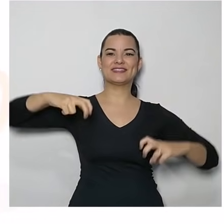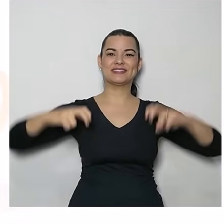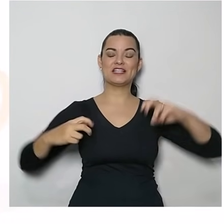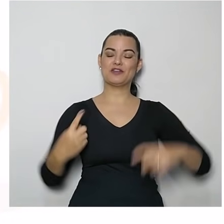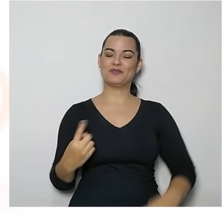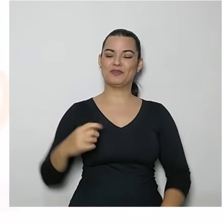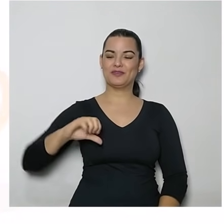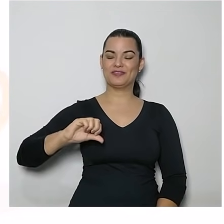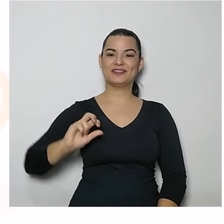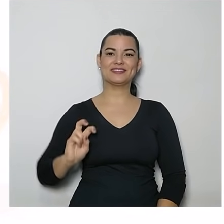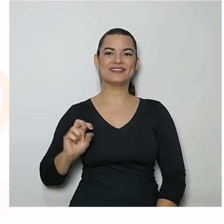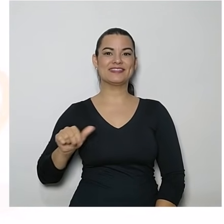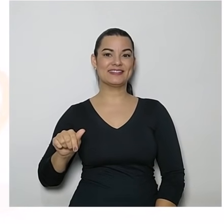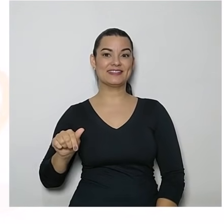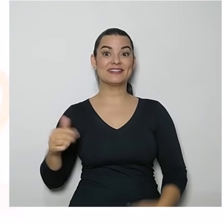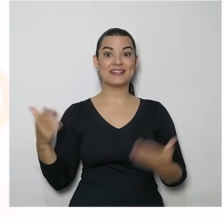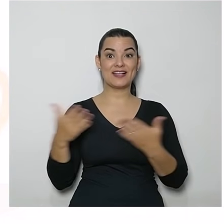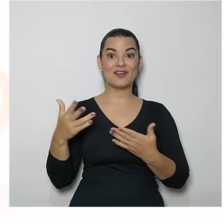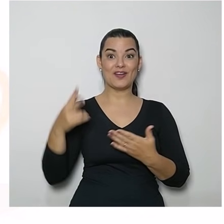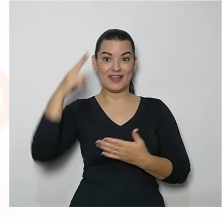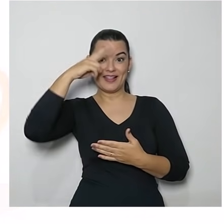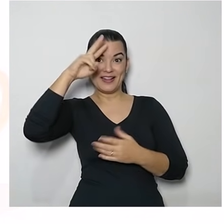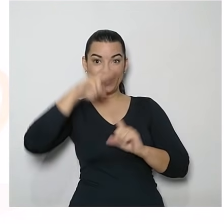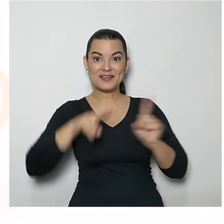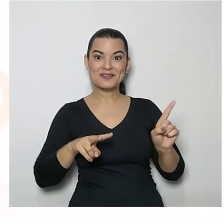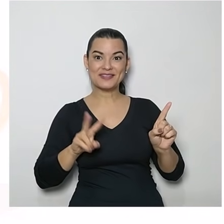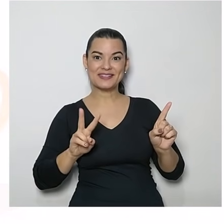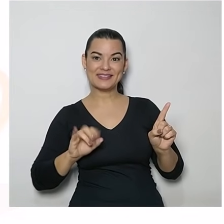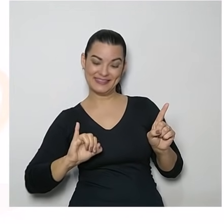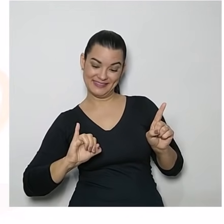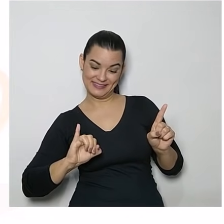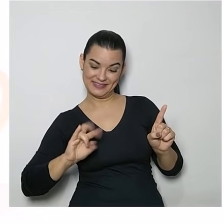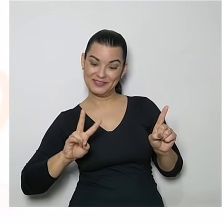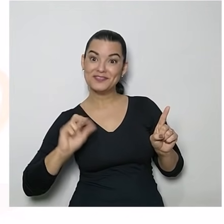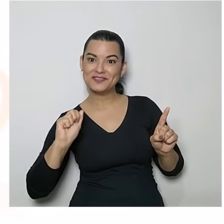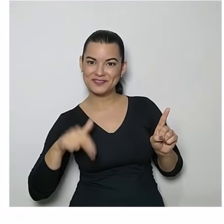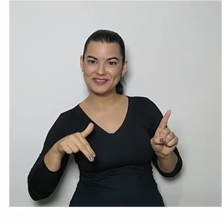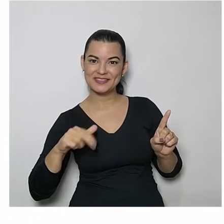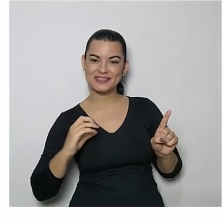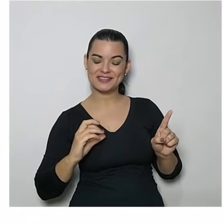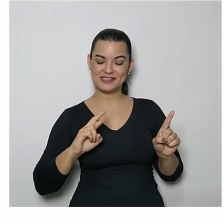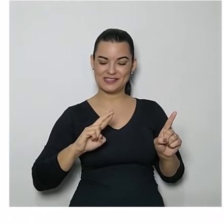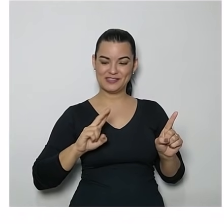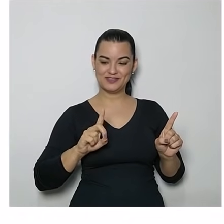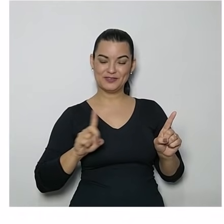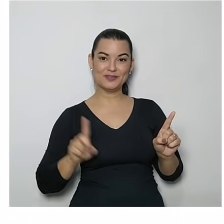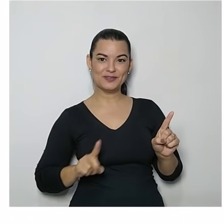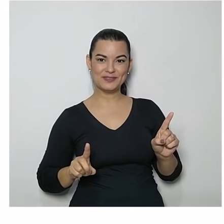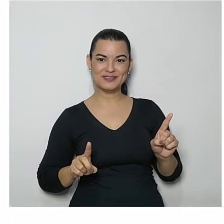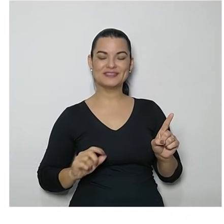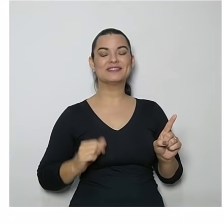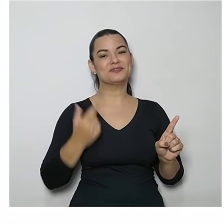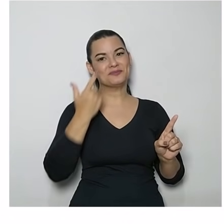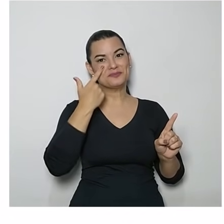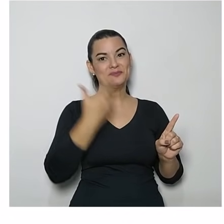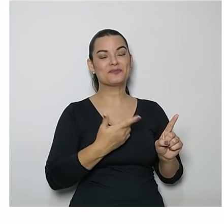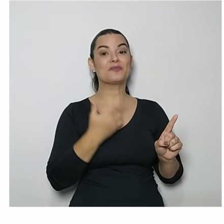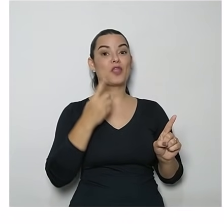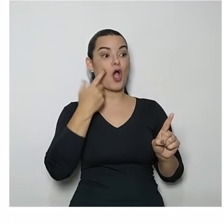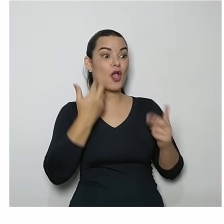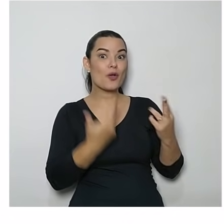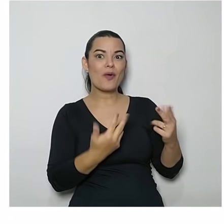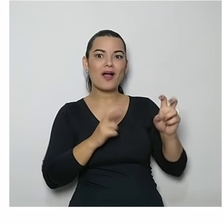1957. Agora vamos lembrar do Ivan Cruz, algumas obras também desse artista.